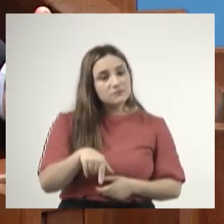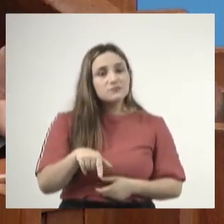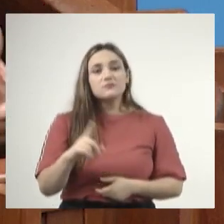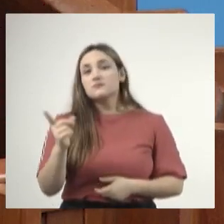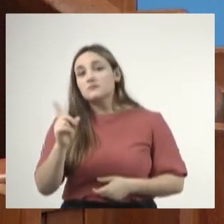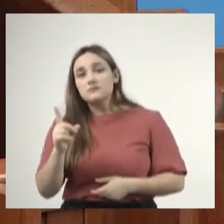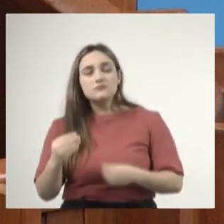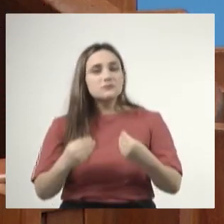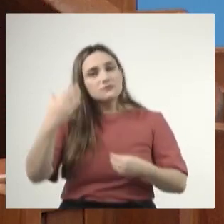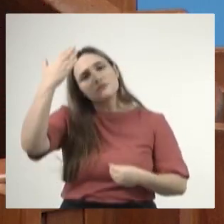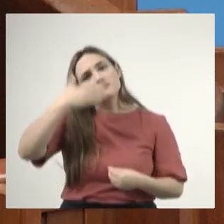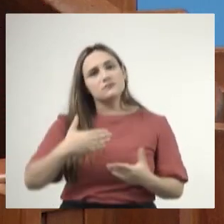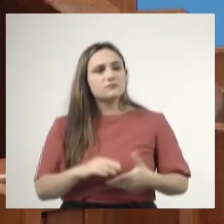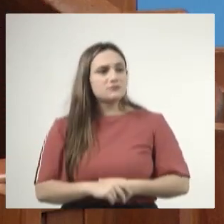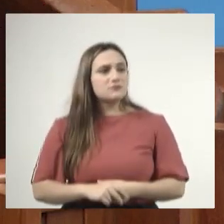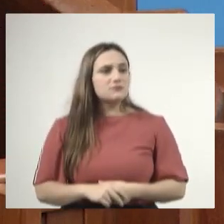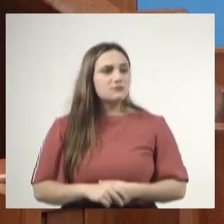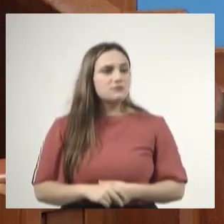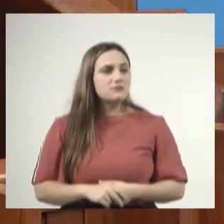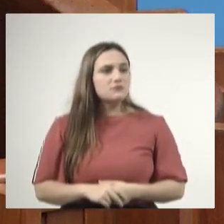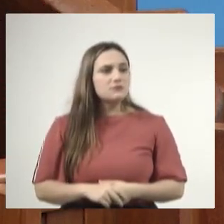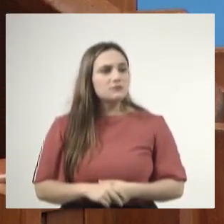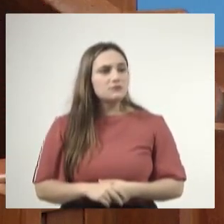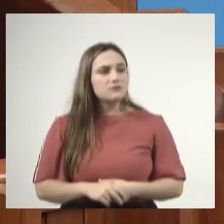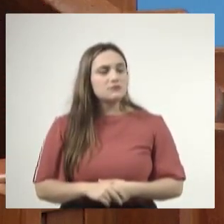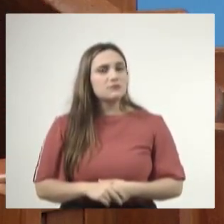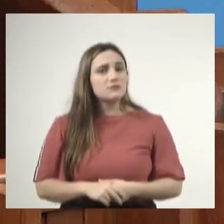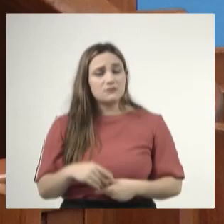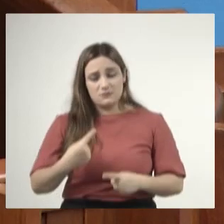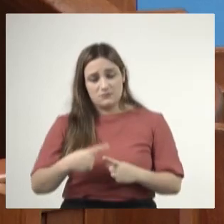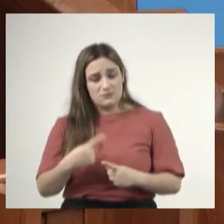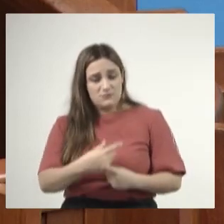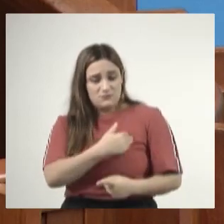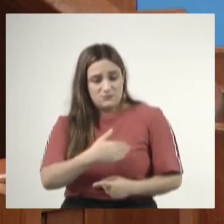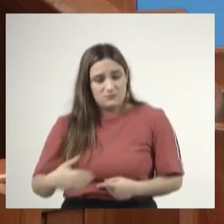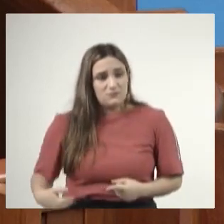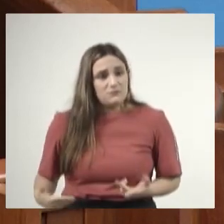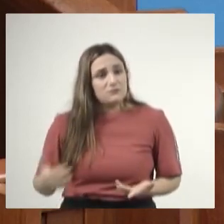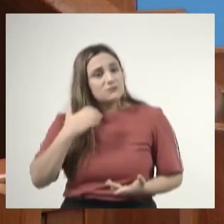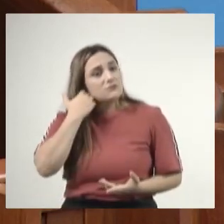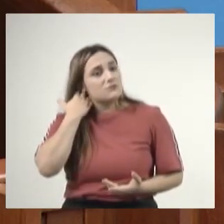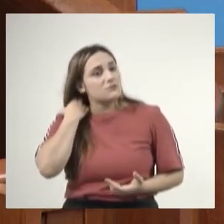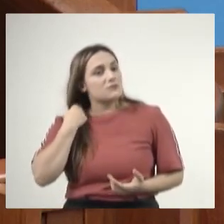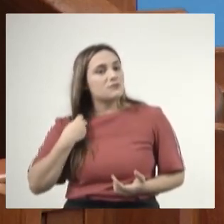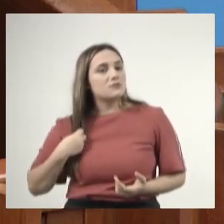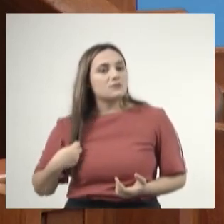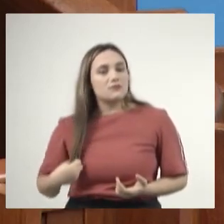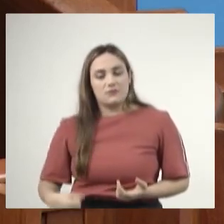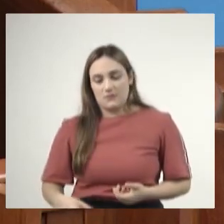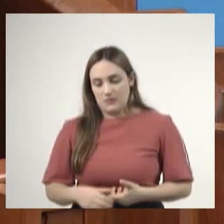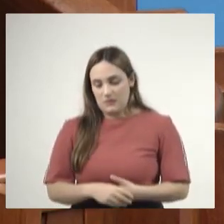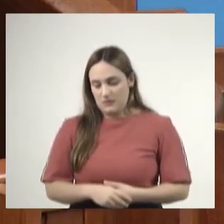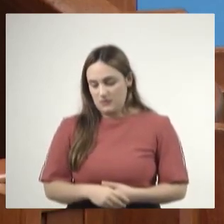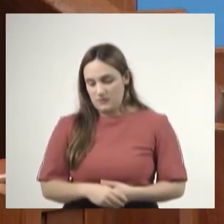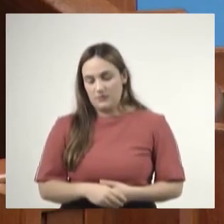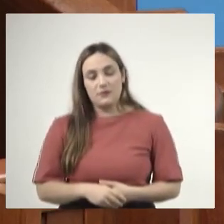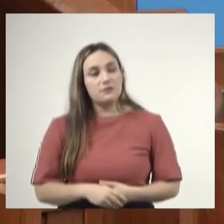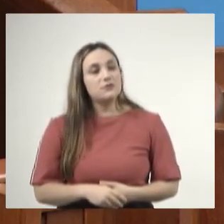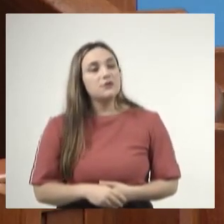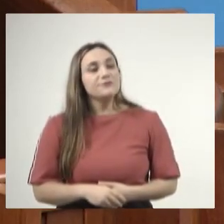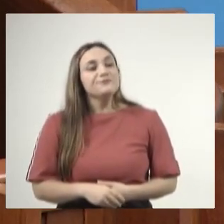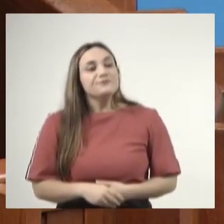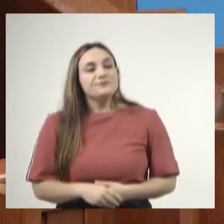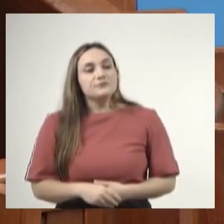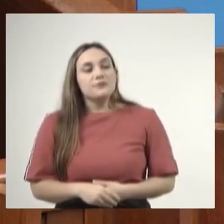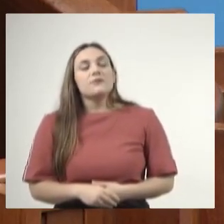mas acontece, como que fica o governo que aí está? E no acervo do Mato Grosso do